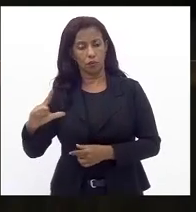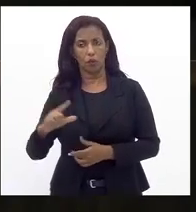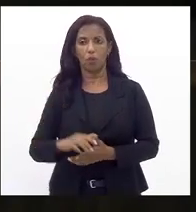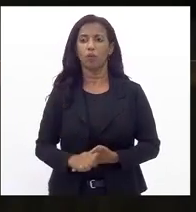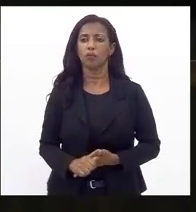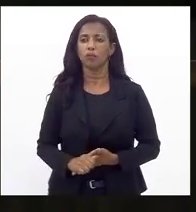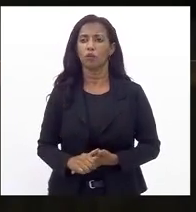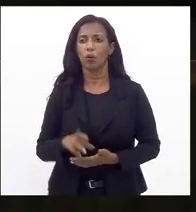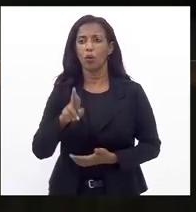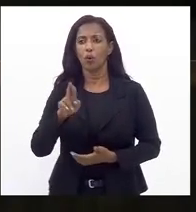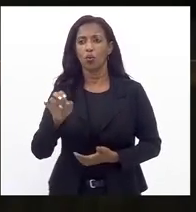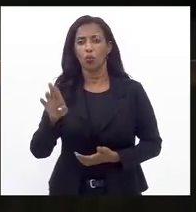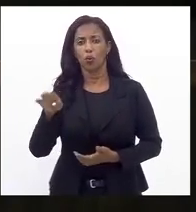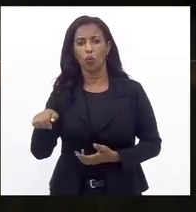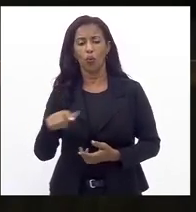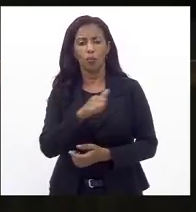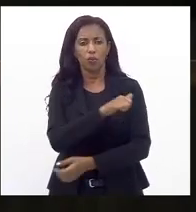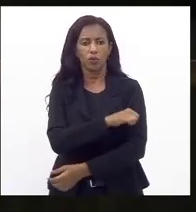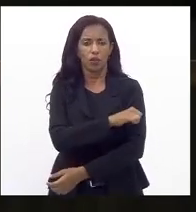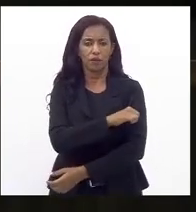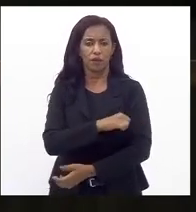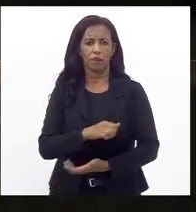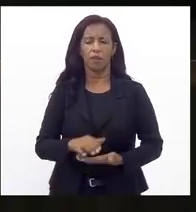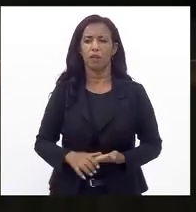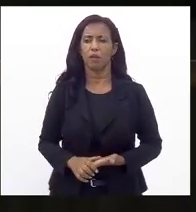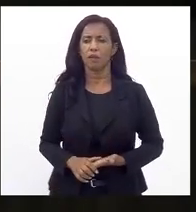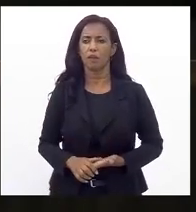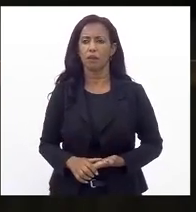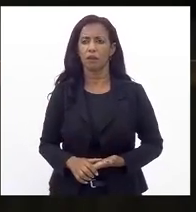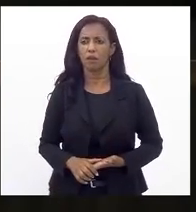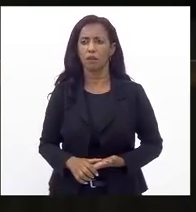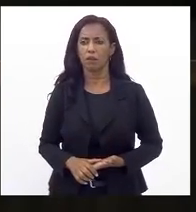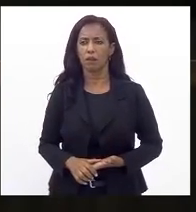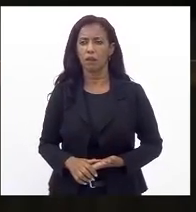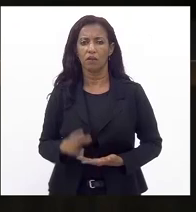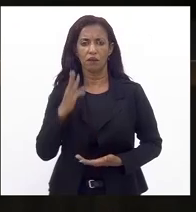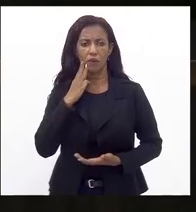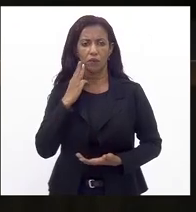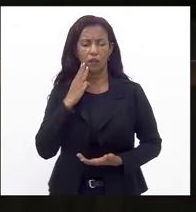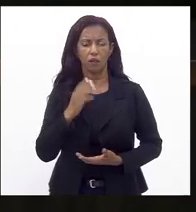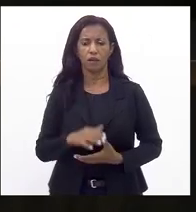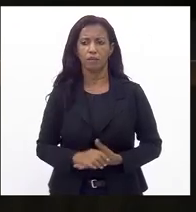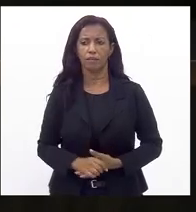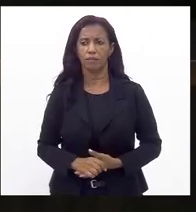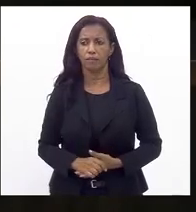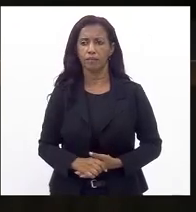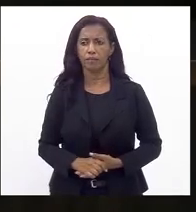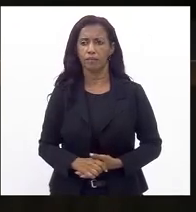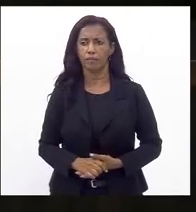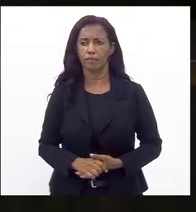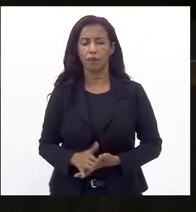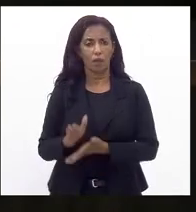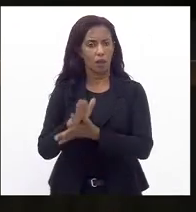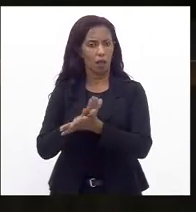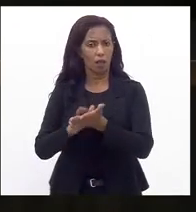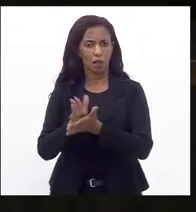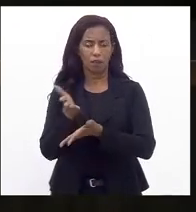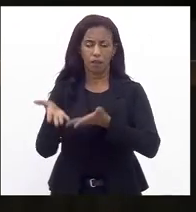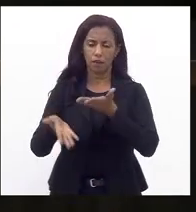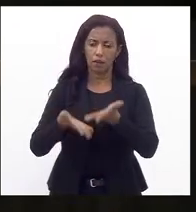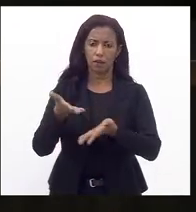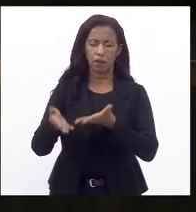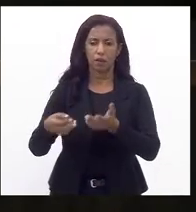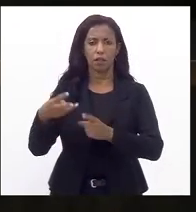do mesmo tempo enfermeira Rejane Oi Valdete há nada mais a tratar